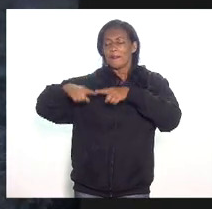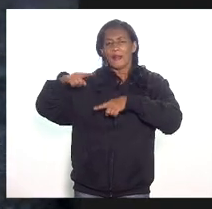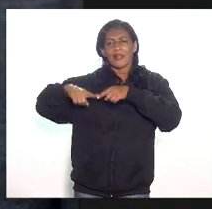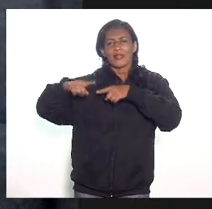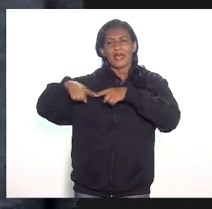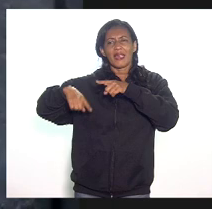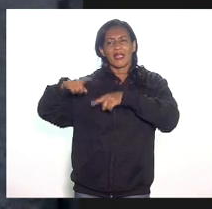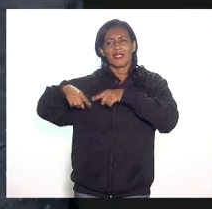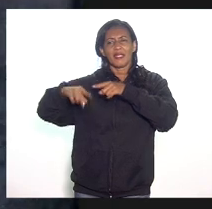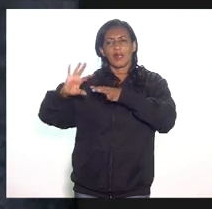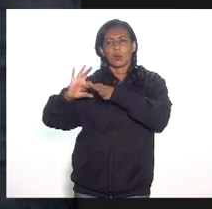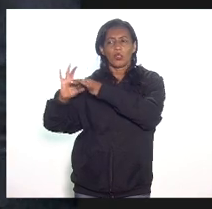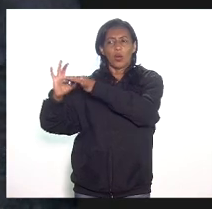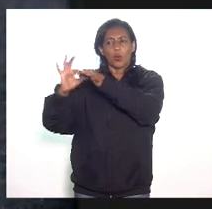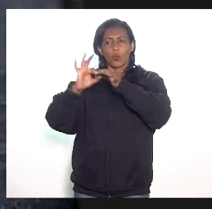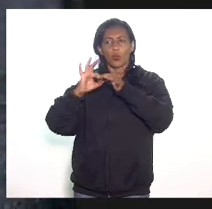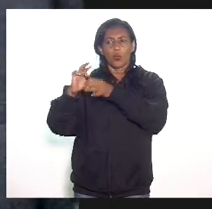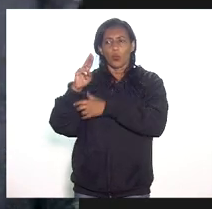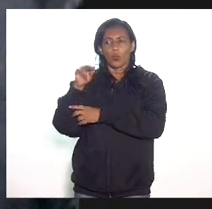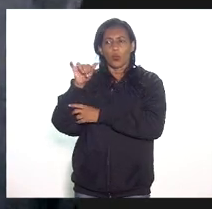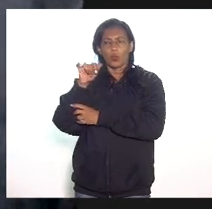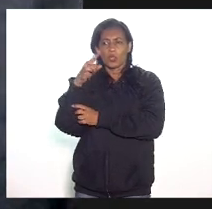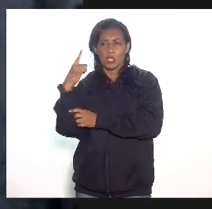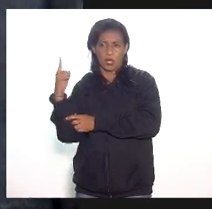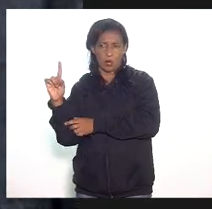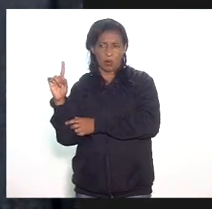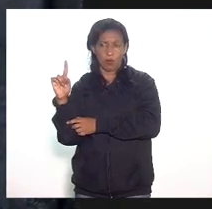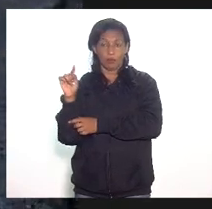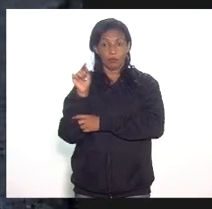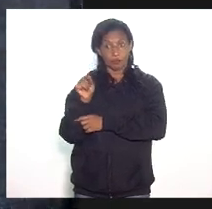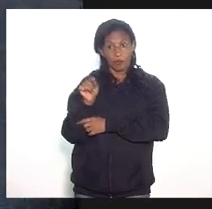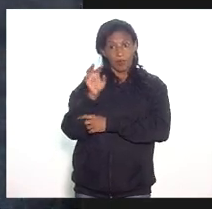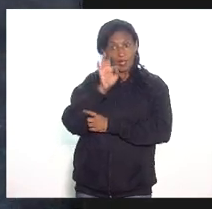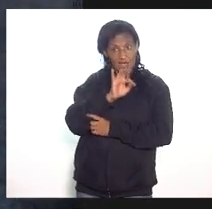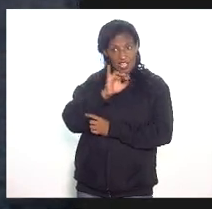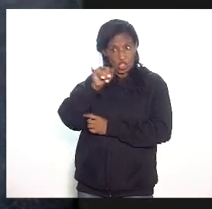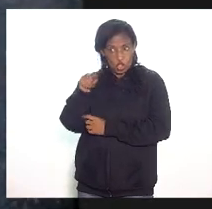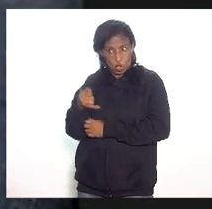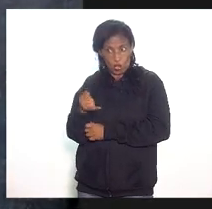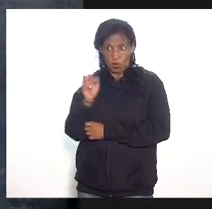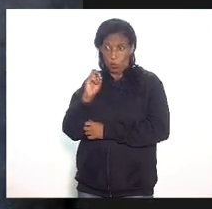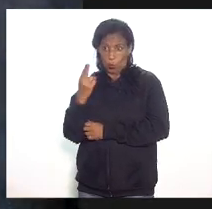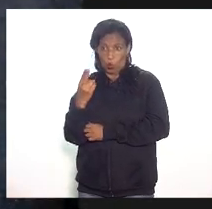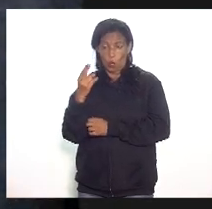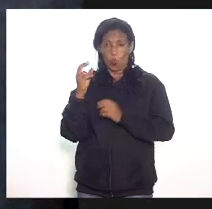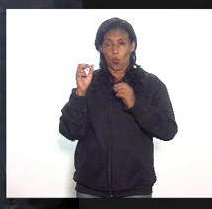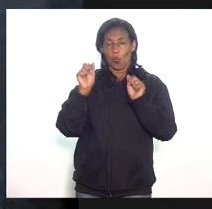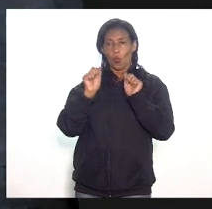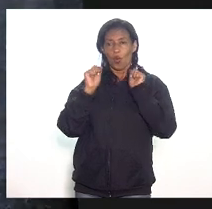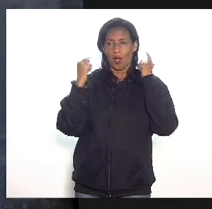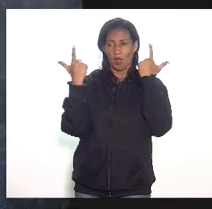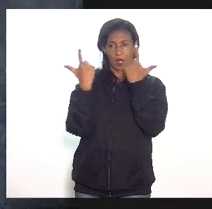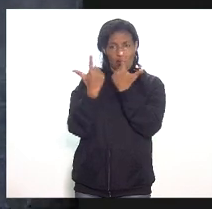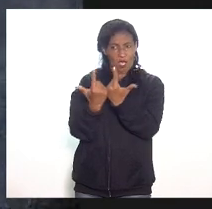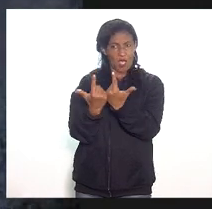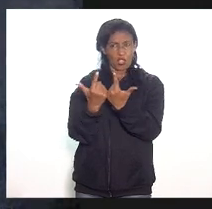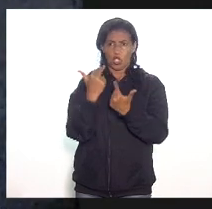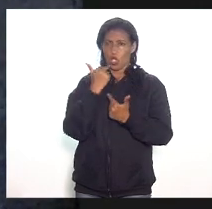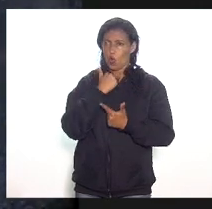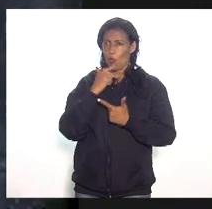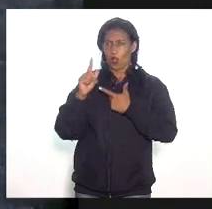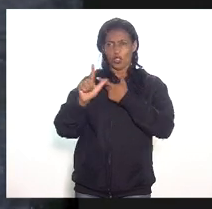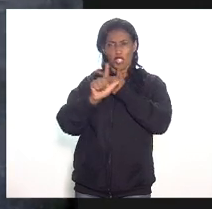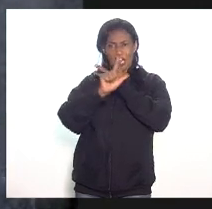União. O Tribunal de Justiça e a gente não pode, ou seja, a LERJ, ela não pode legislar sobre multa